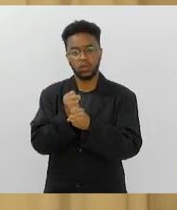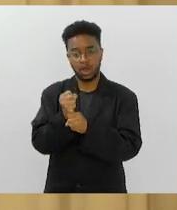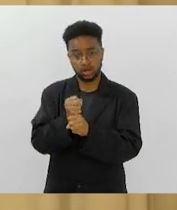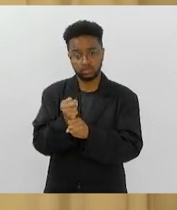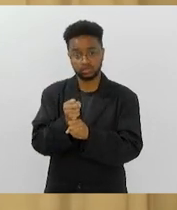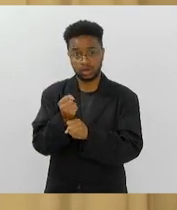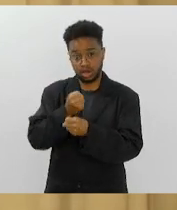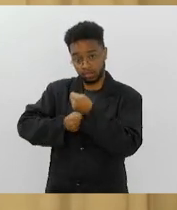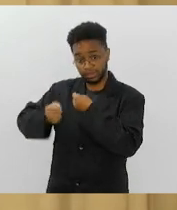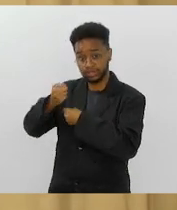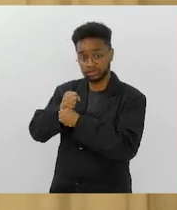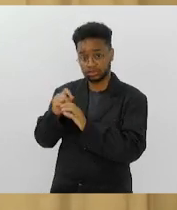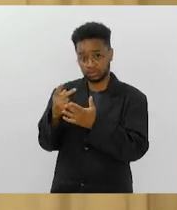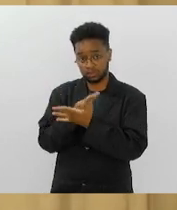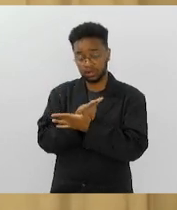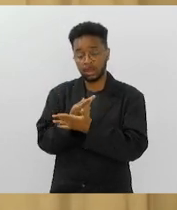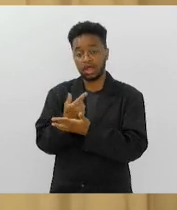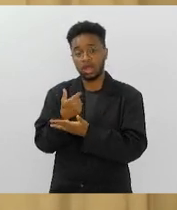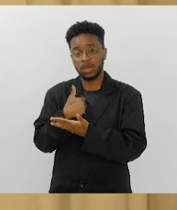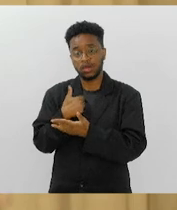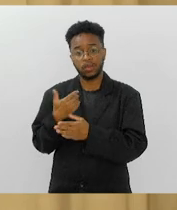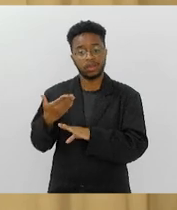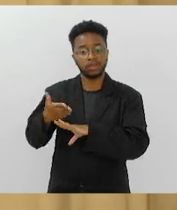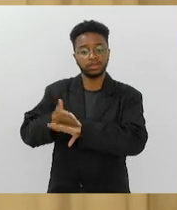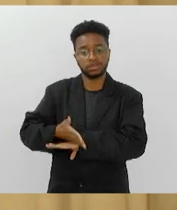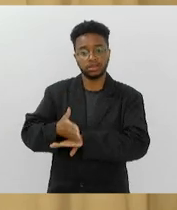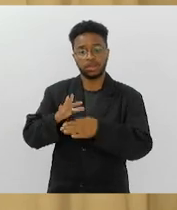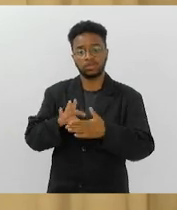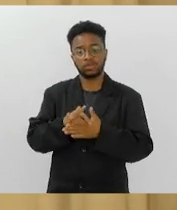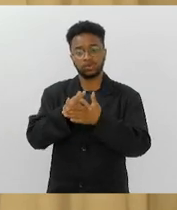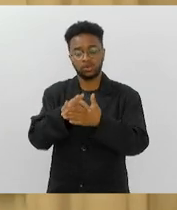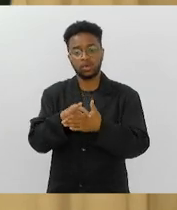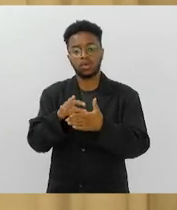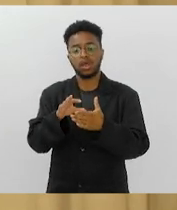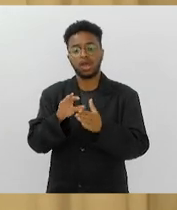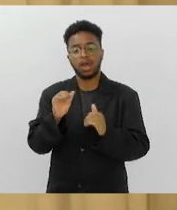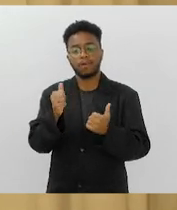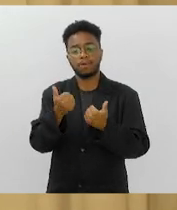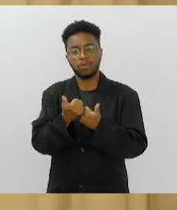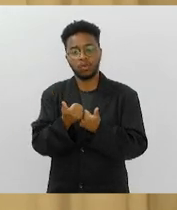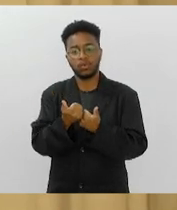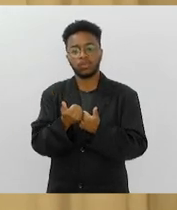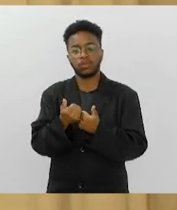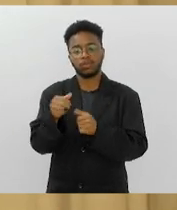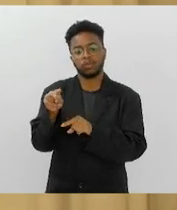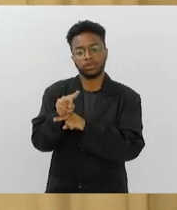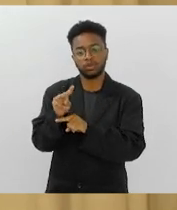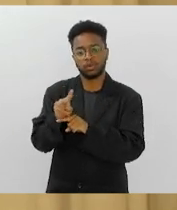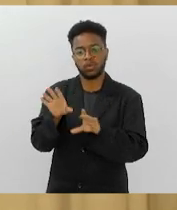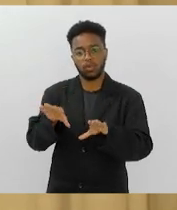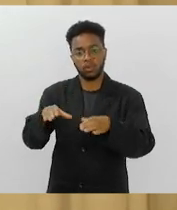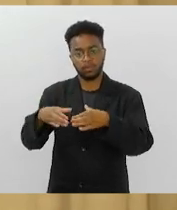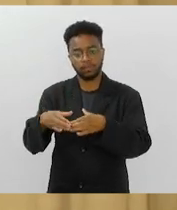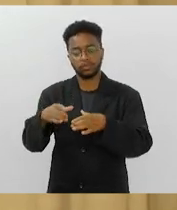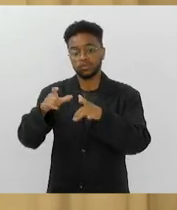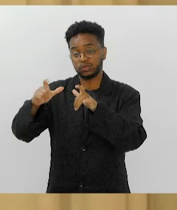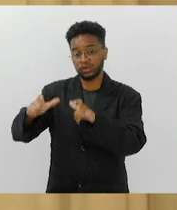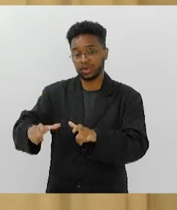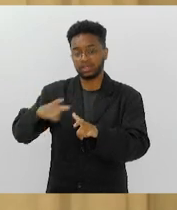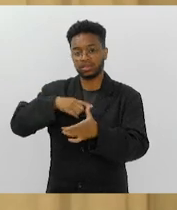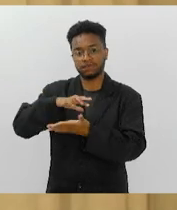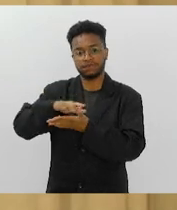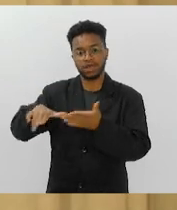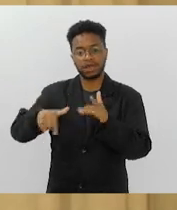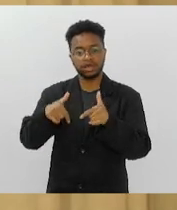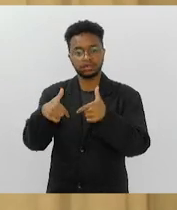fui determinado a assumir o comando de prevenção e apoio às comunidades, guarda-chuva no qual estão alocadas todas as atividades de polícia